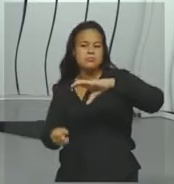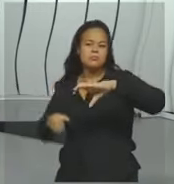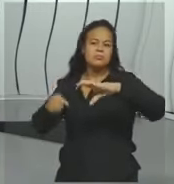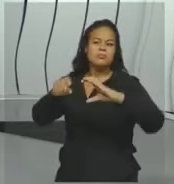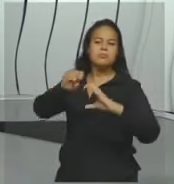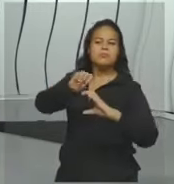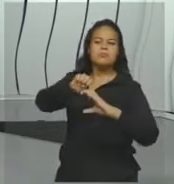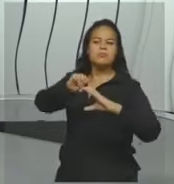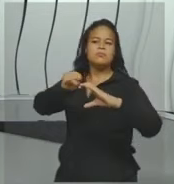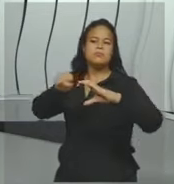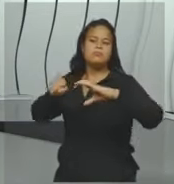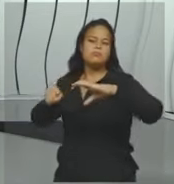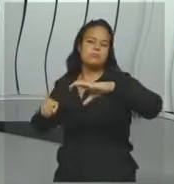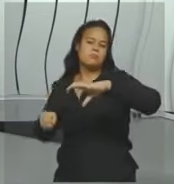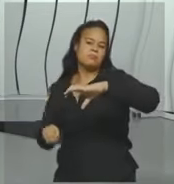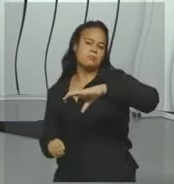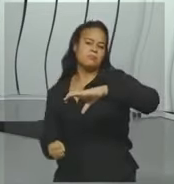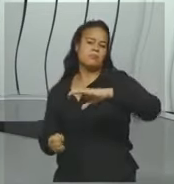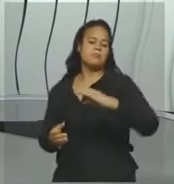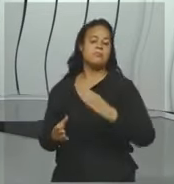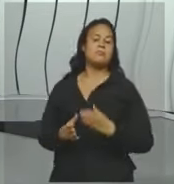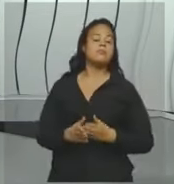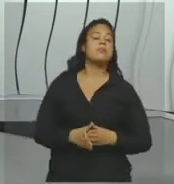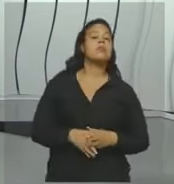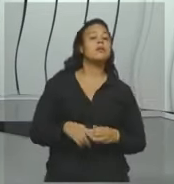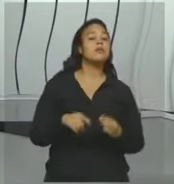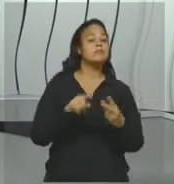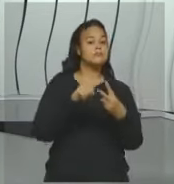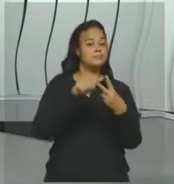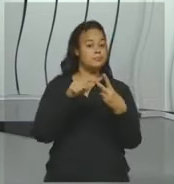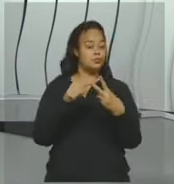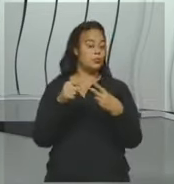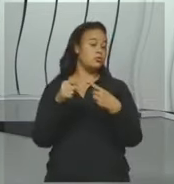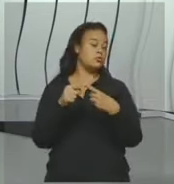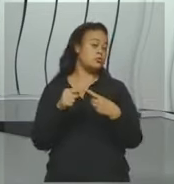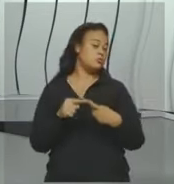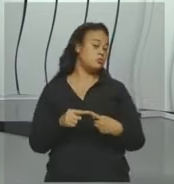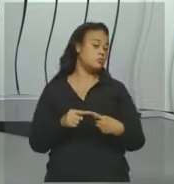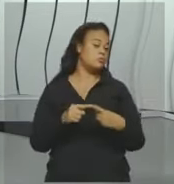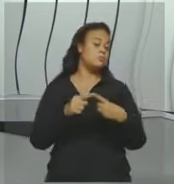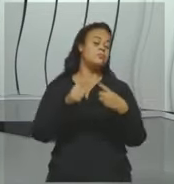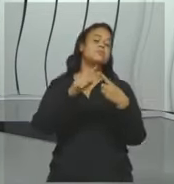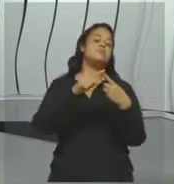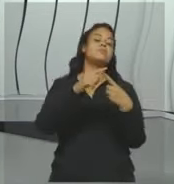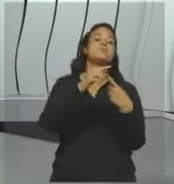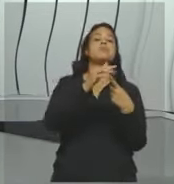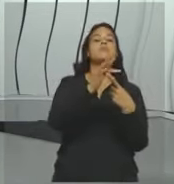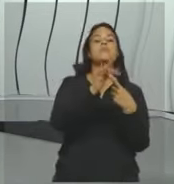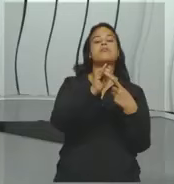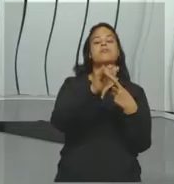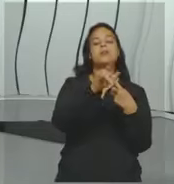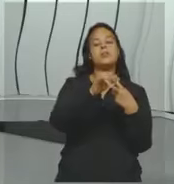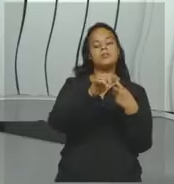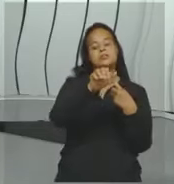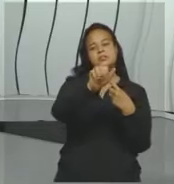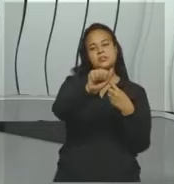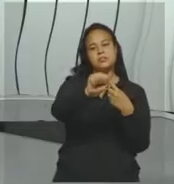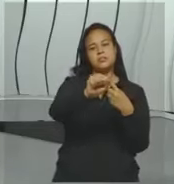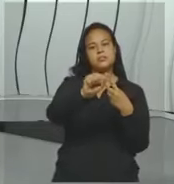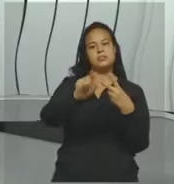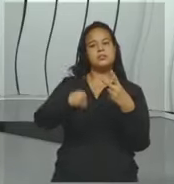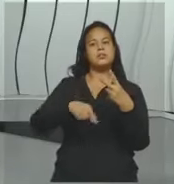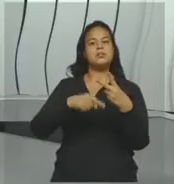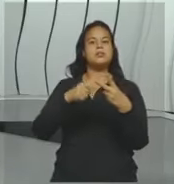eu vou começar aqui dividindo em roldanas fixas e roldanas móveis. Vamos falar das fixas, na hora que chegar o desenho eu mostro onde fica a gola